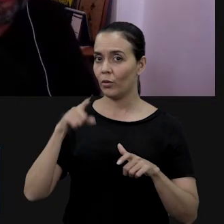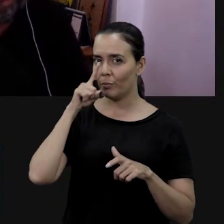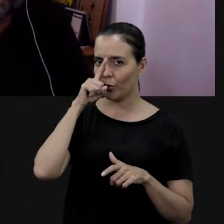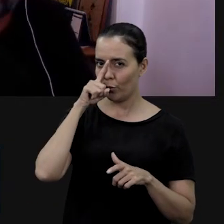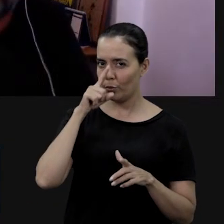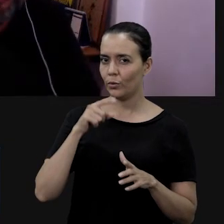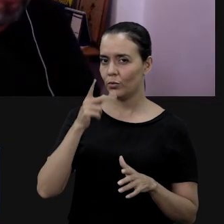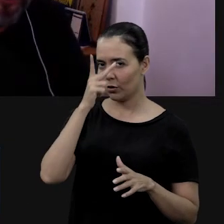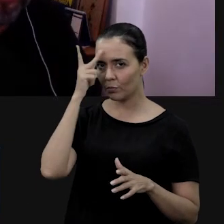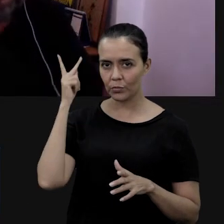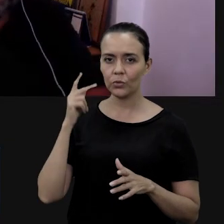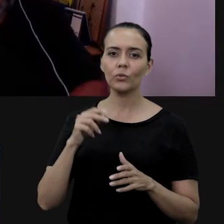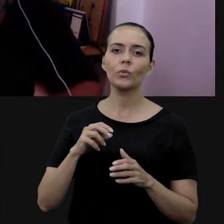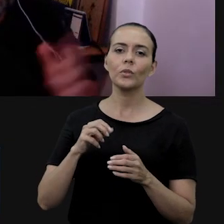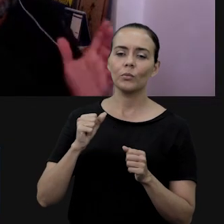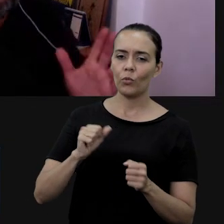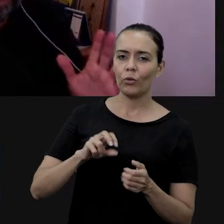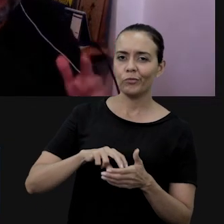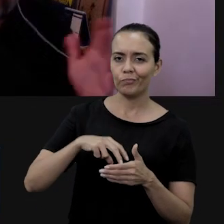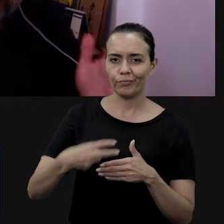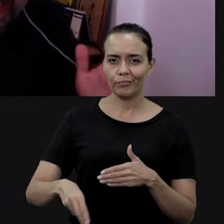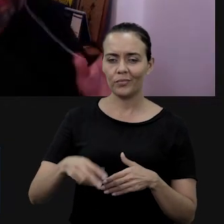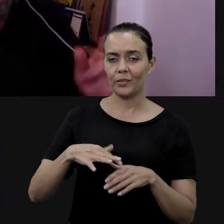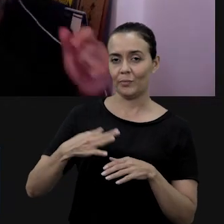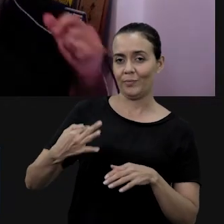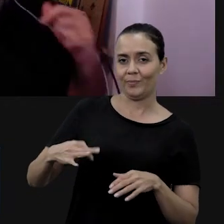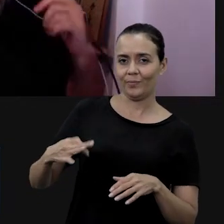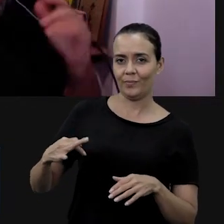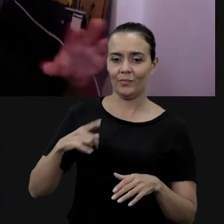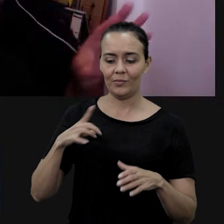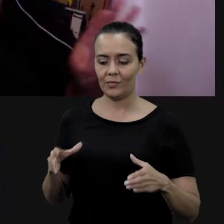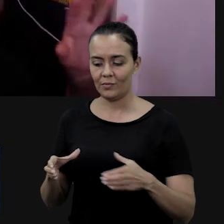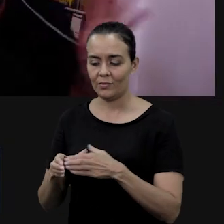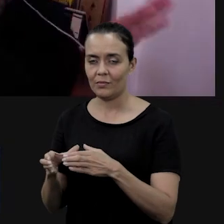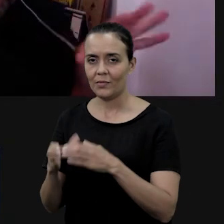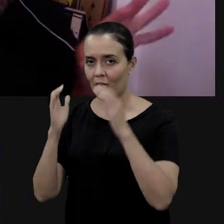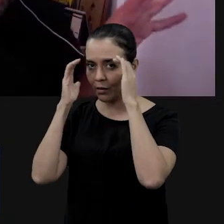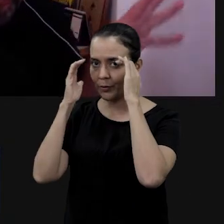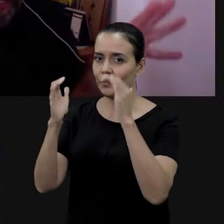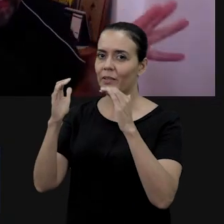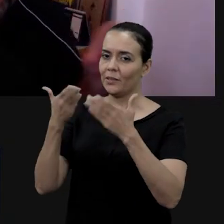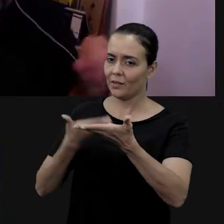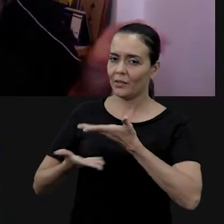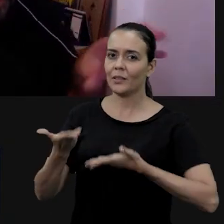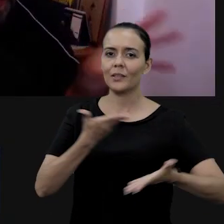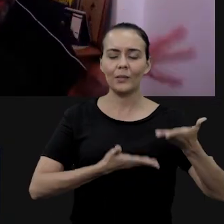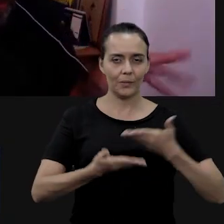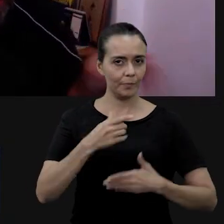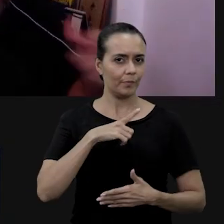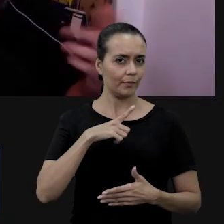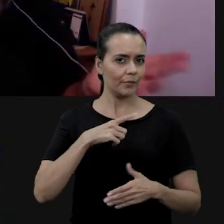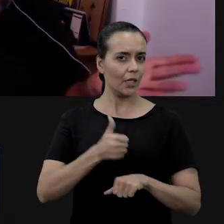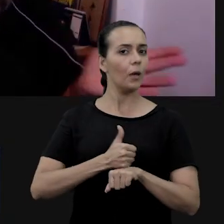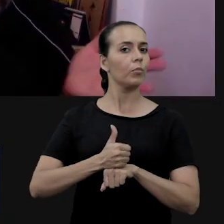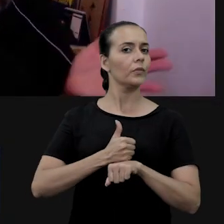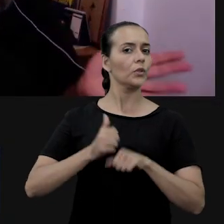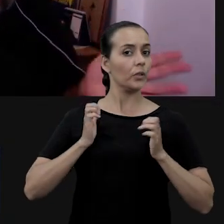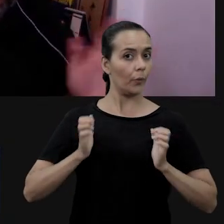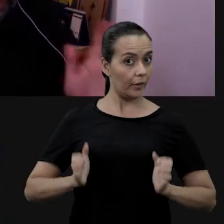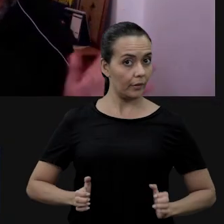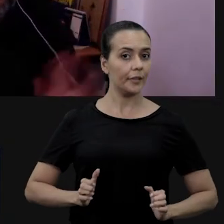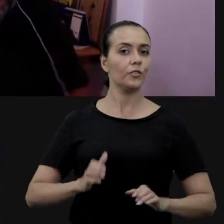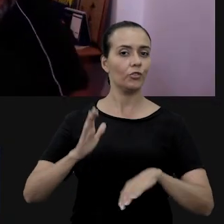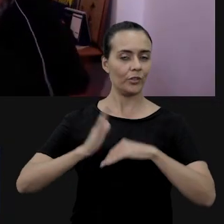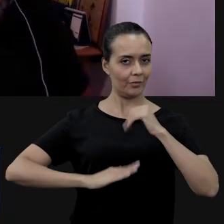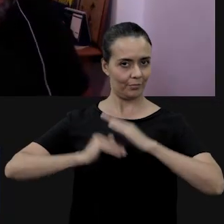filmagem. O set é um lugar perigoso, né? As pessoas podem se machucar. Então, tem a equipe, respeitar os outros. E